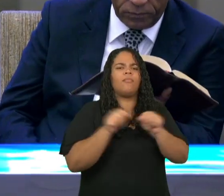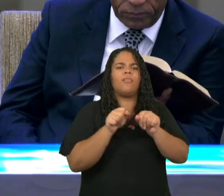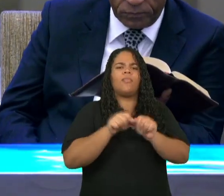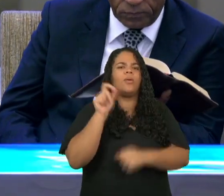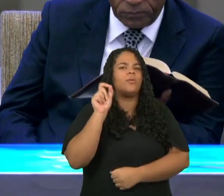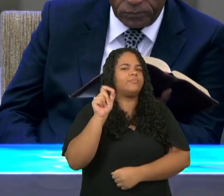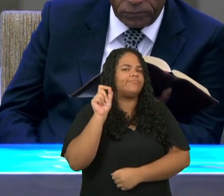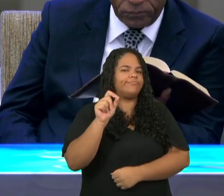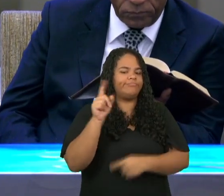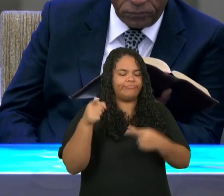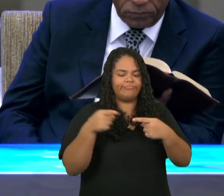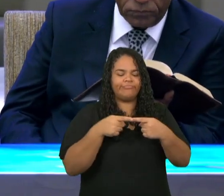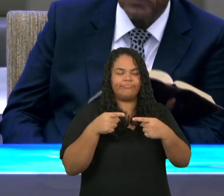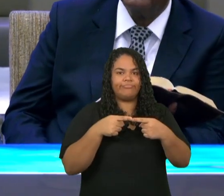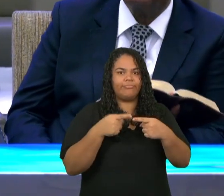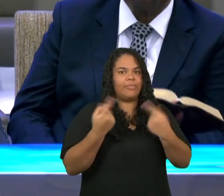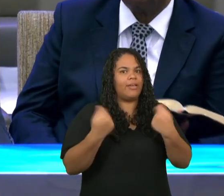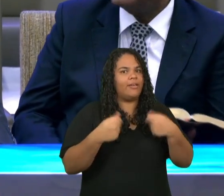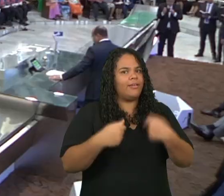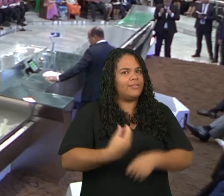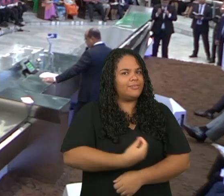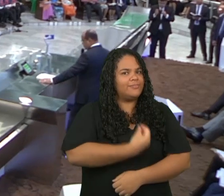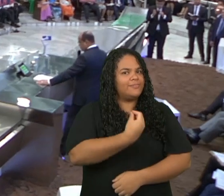eu tenho que viver em santidade.